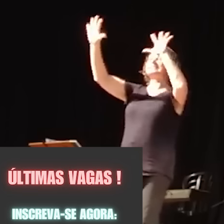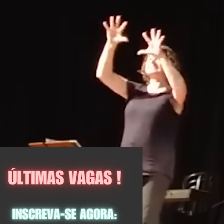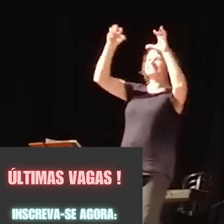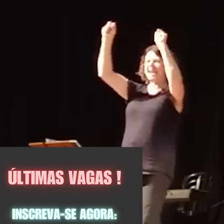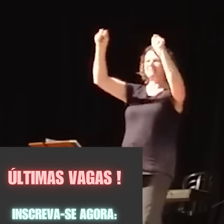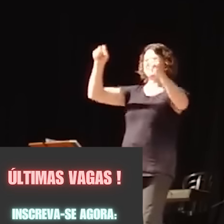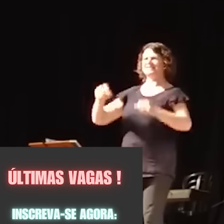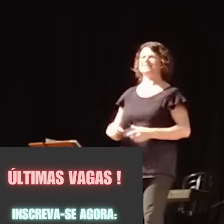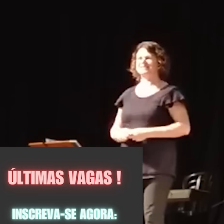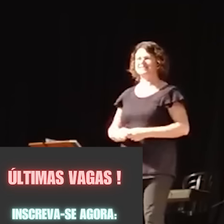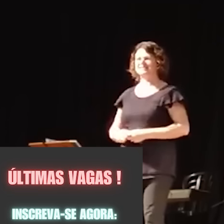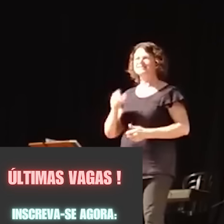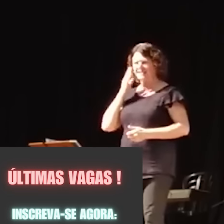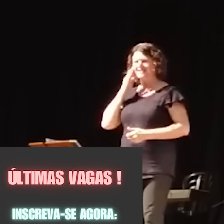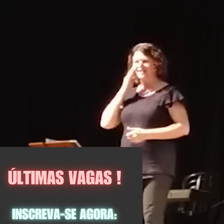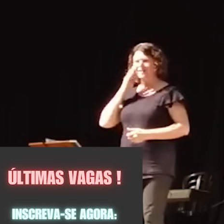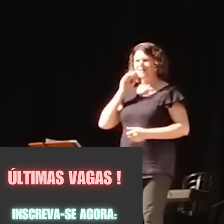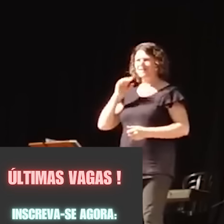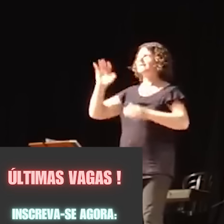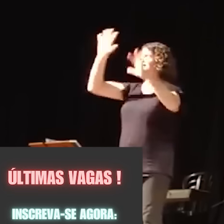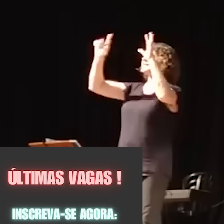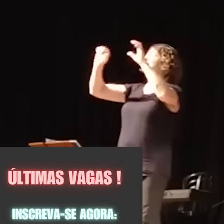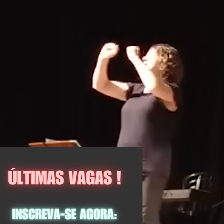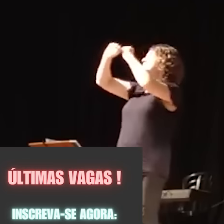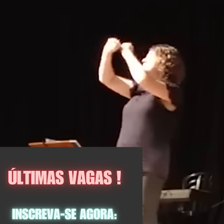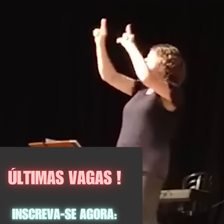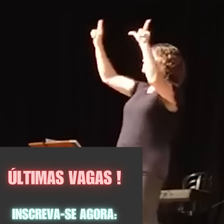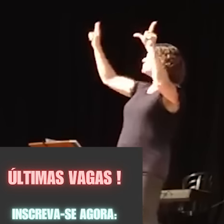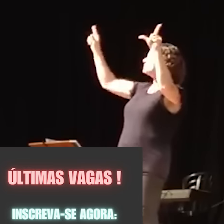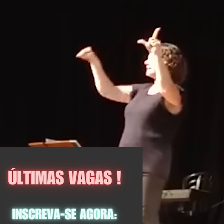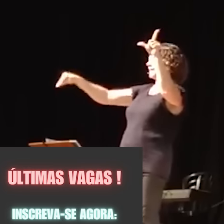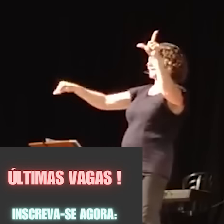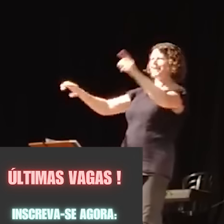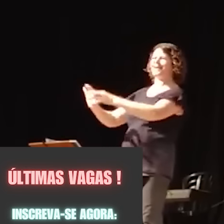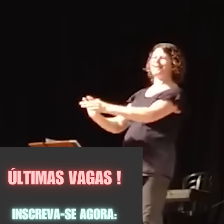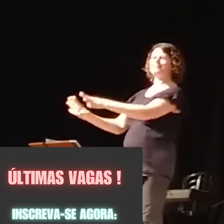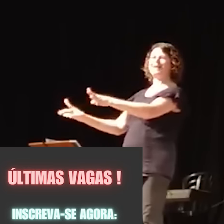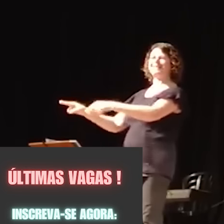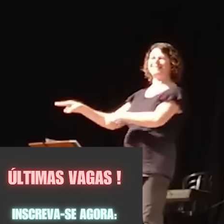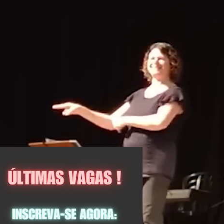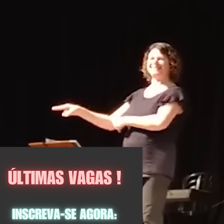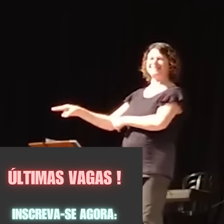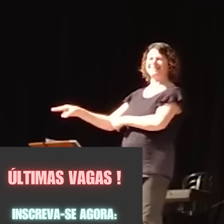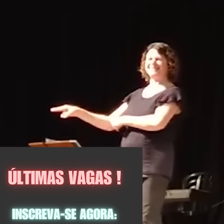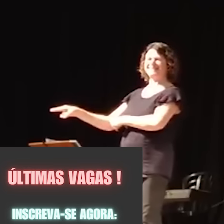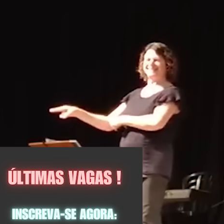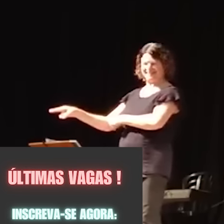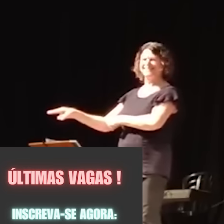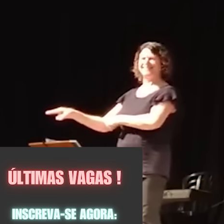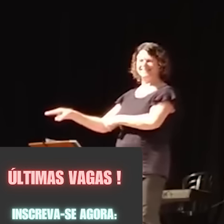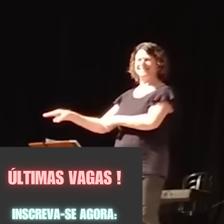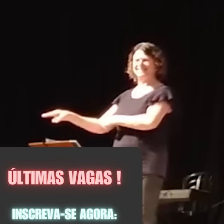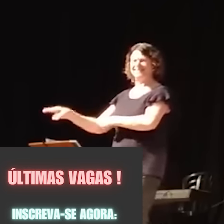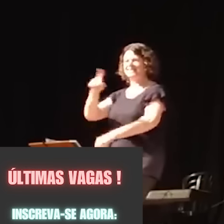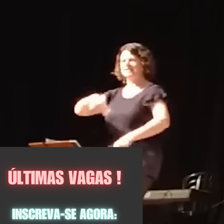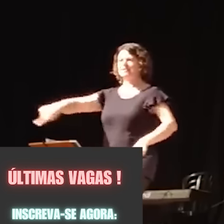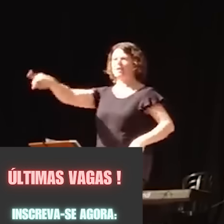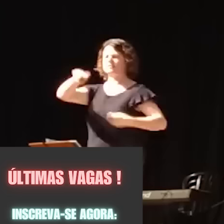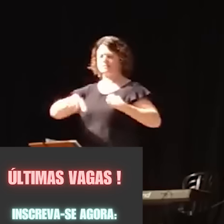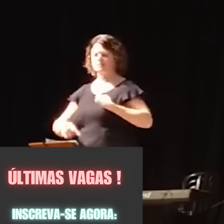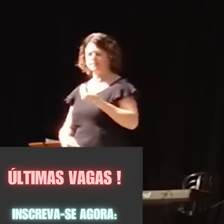precisamos aprender definitivamente e uma vez por todas que a realidade à qual nós estamos submetidas